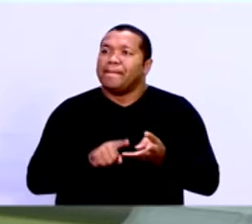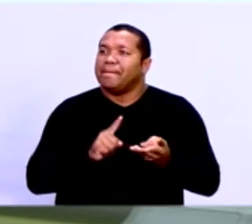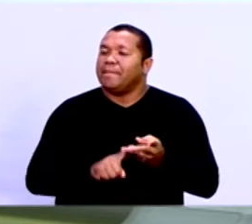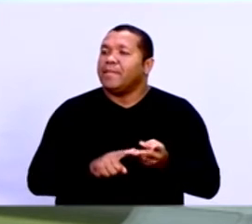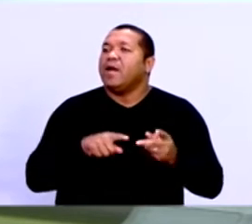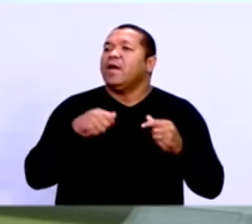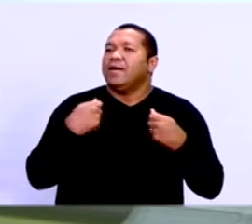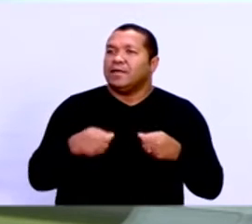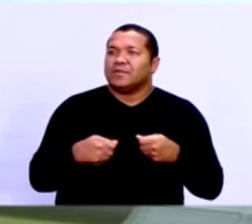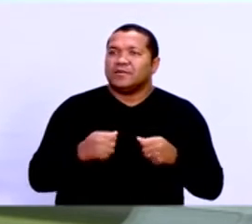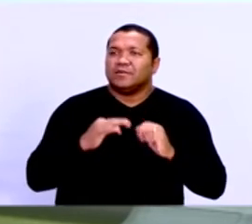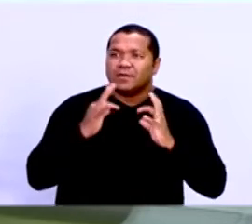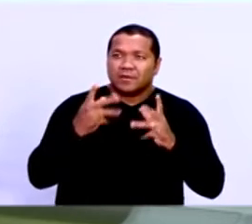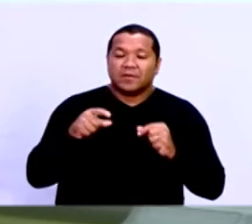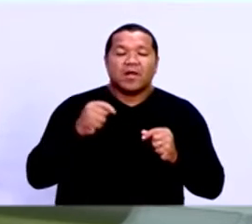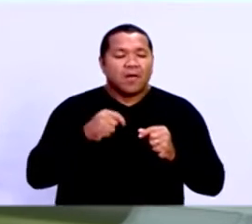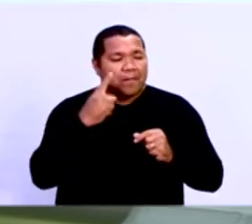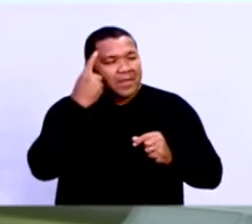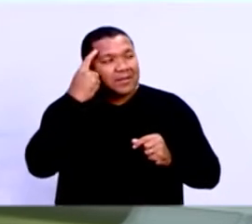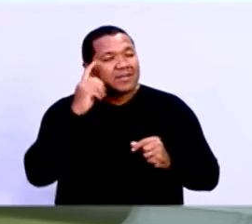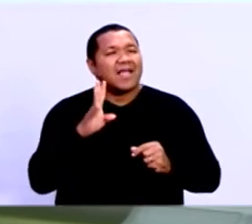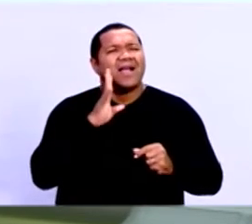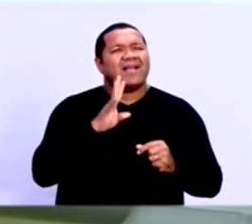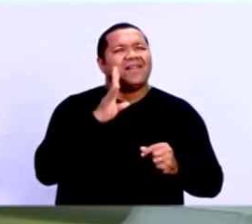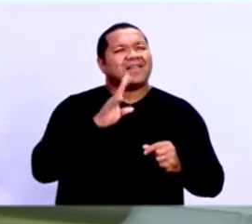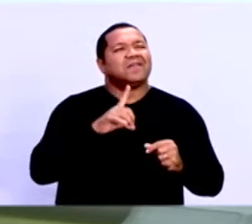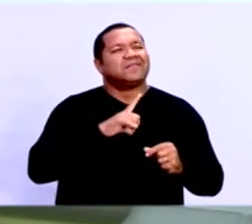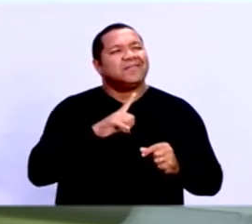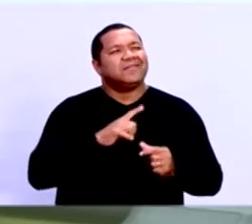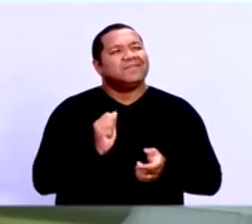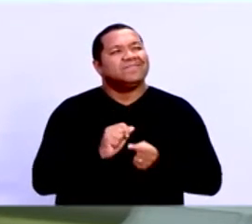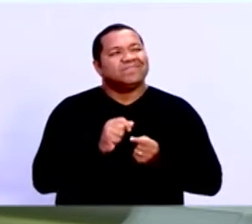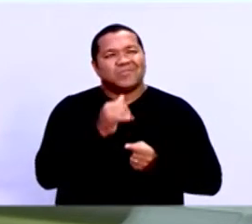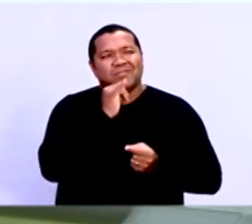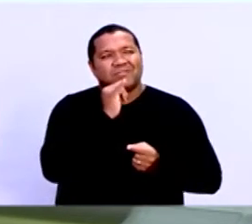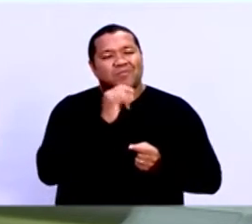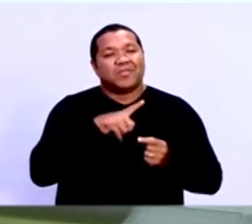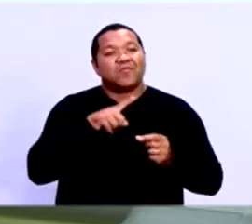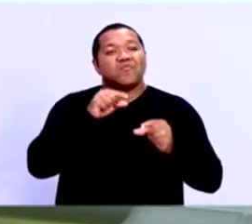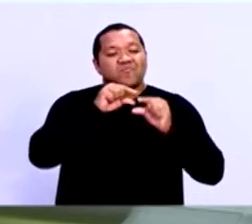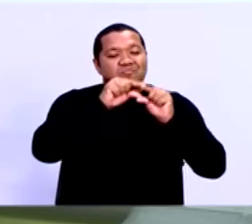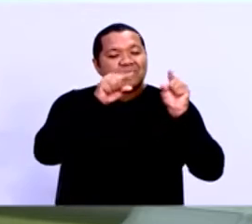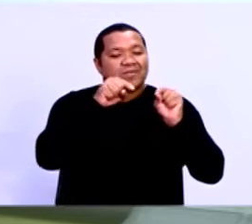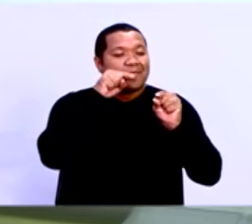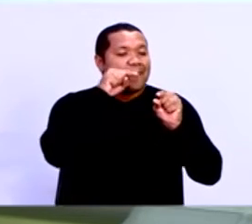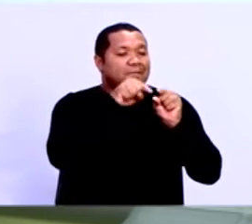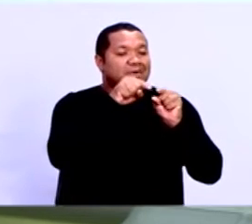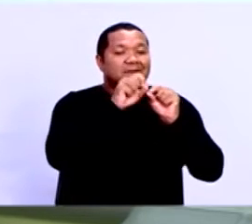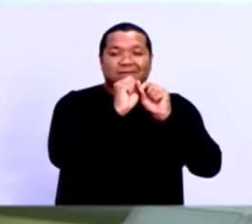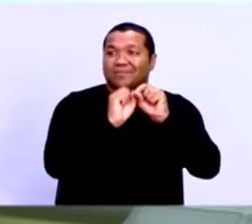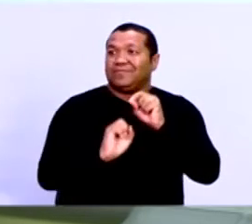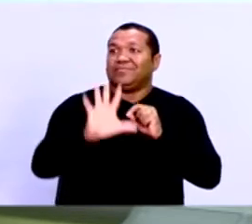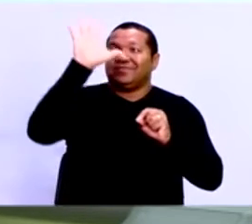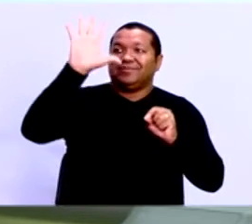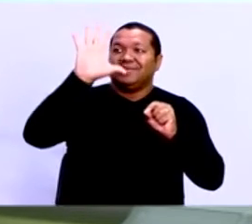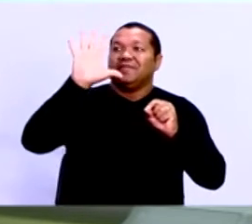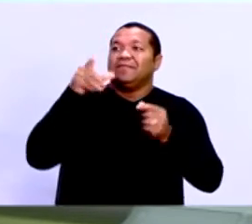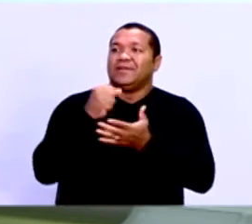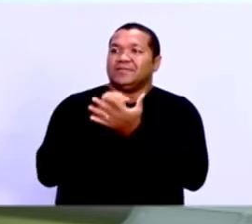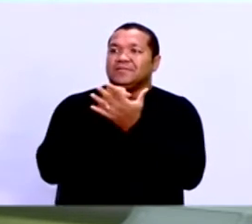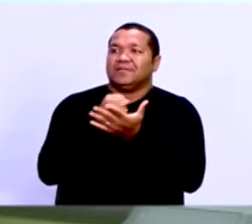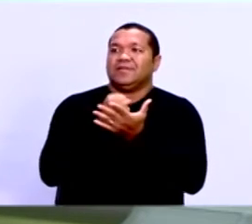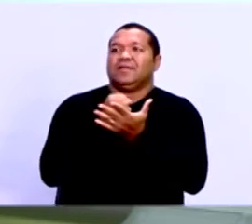é eu acho legal ter um botão que vai ajudar a gente fazer tal coisa